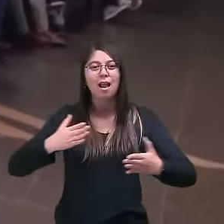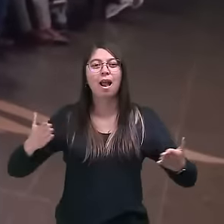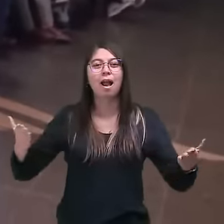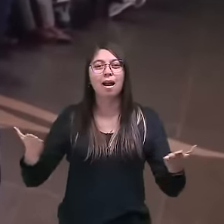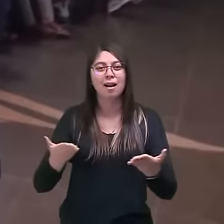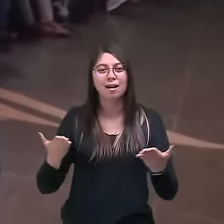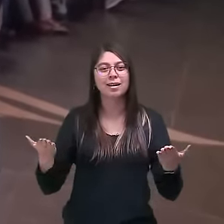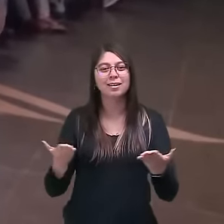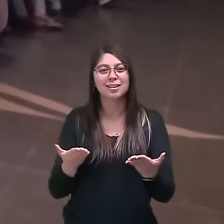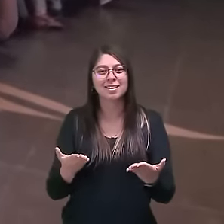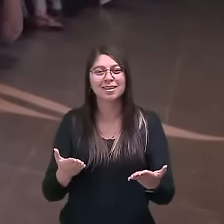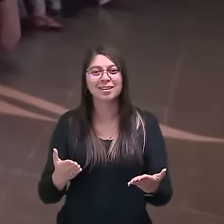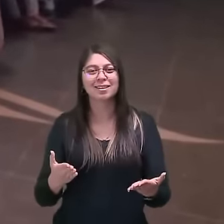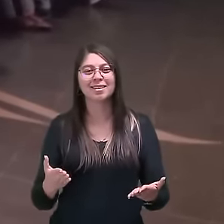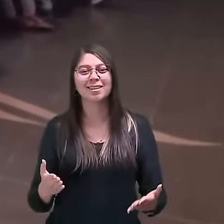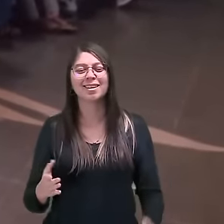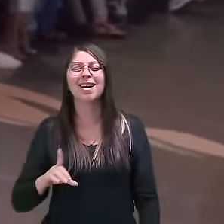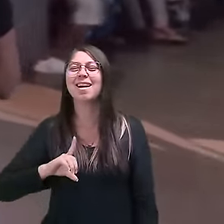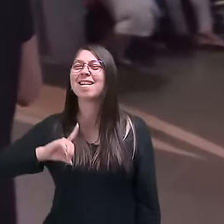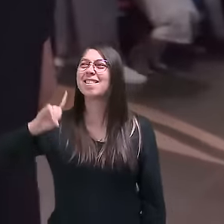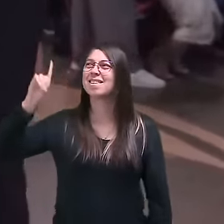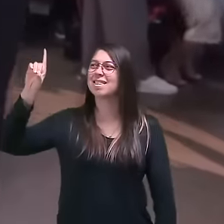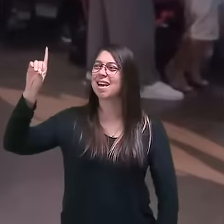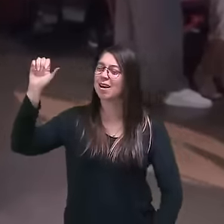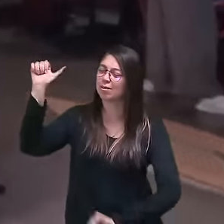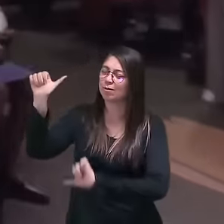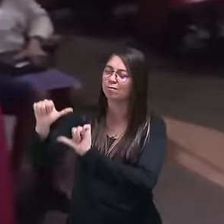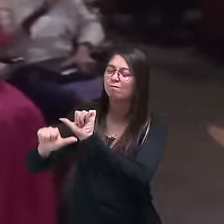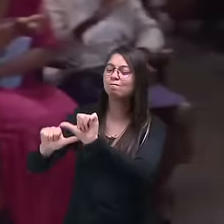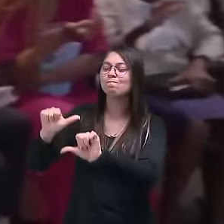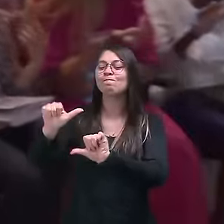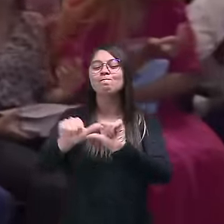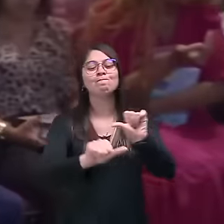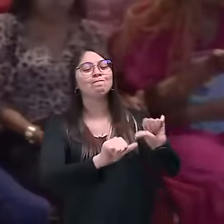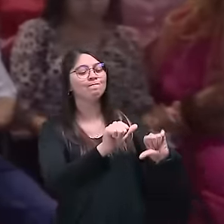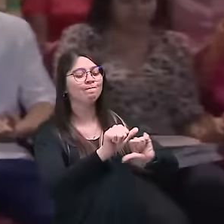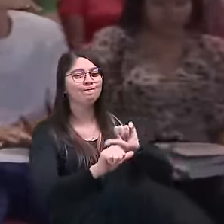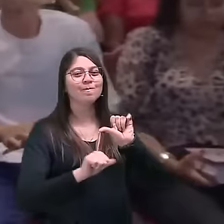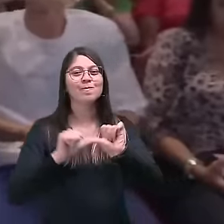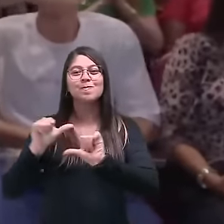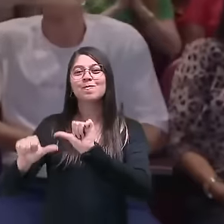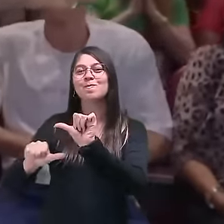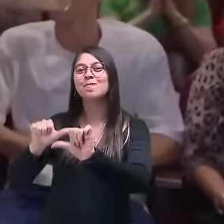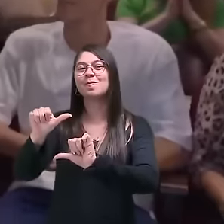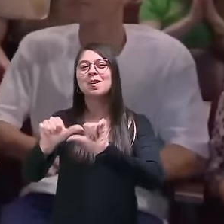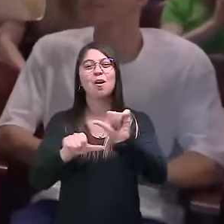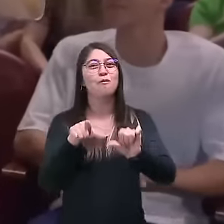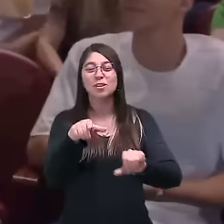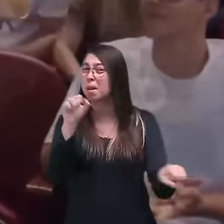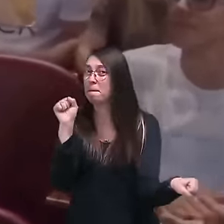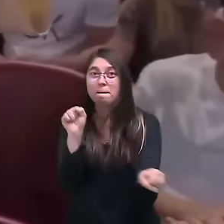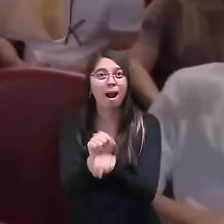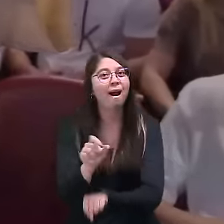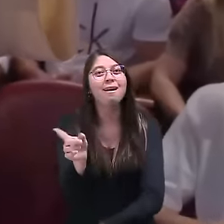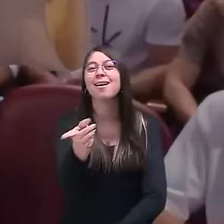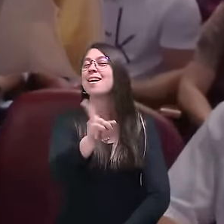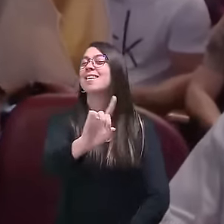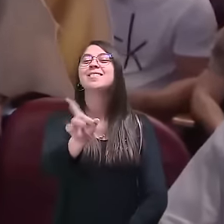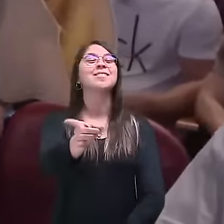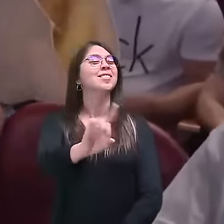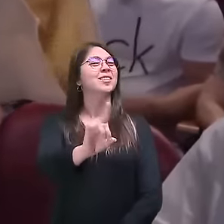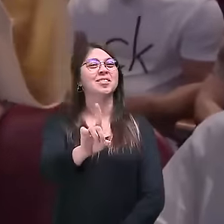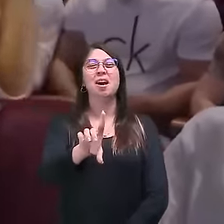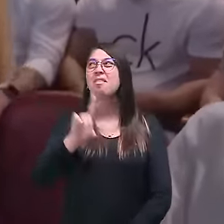iglesia. Dios está restaurando. Dios no va a te permitir parar. Dios no te va a